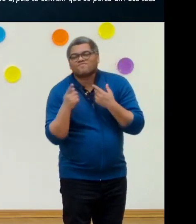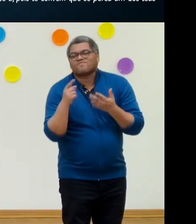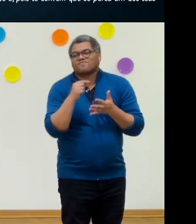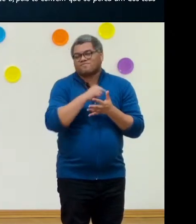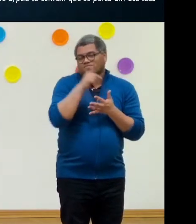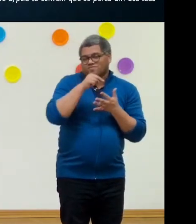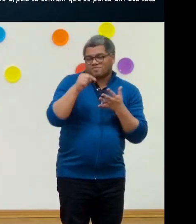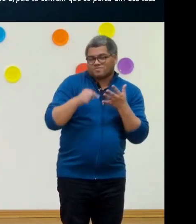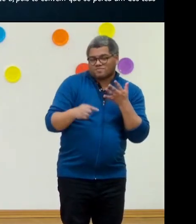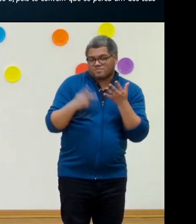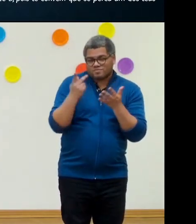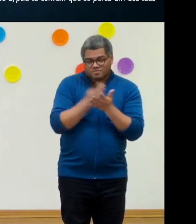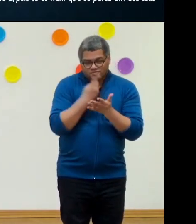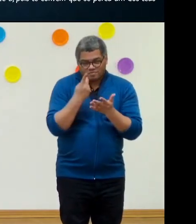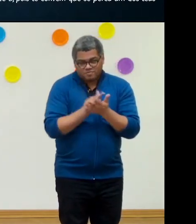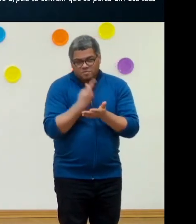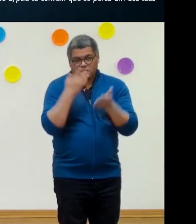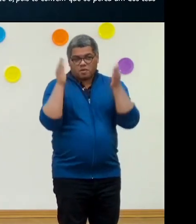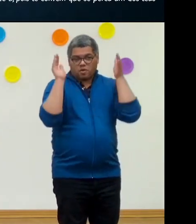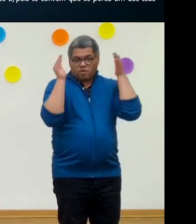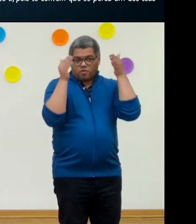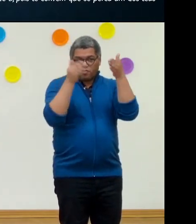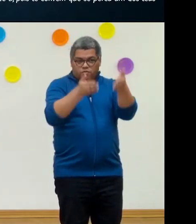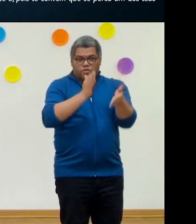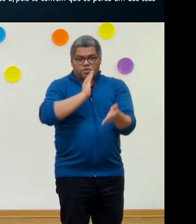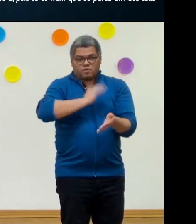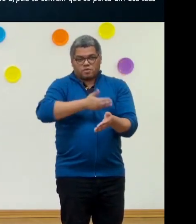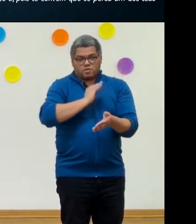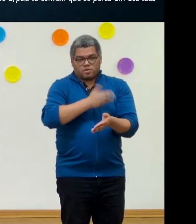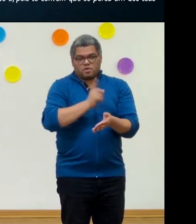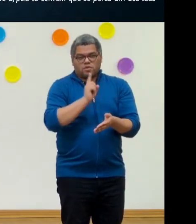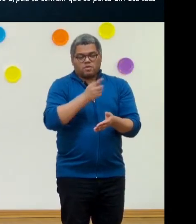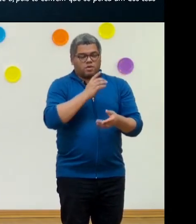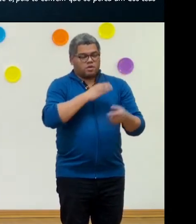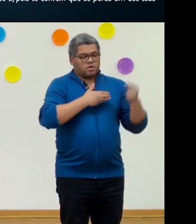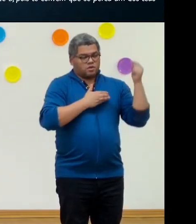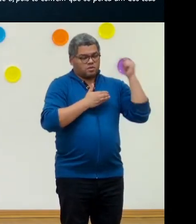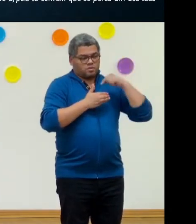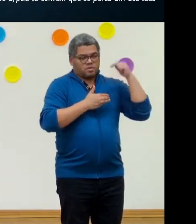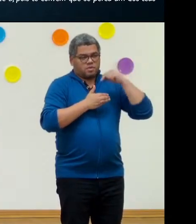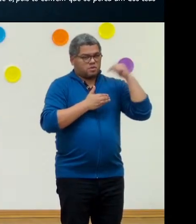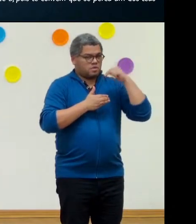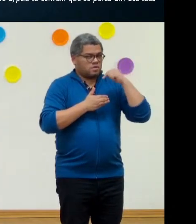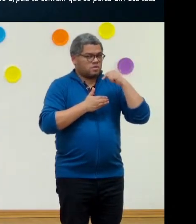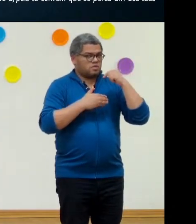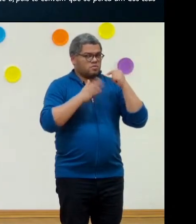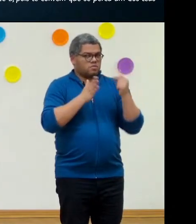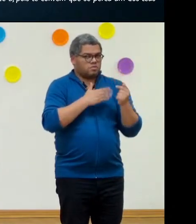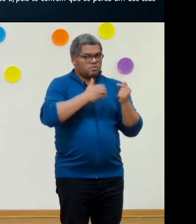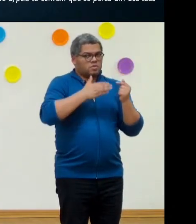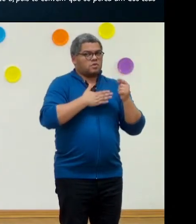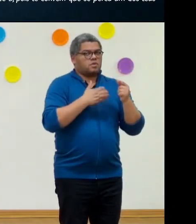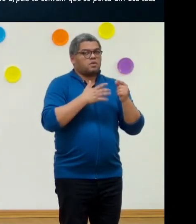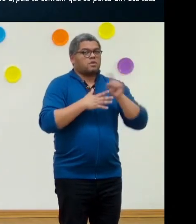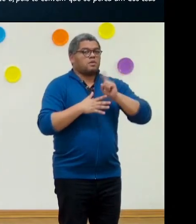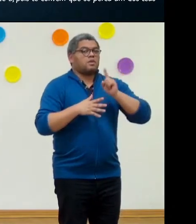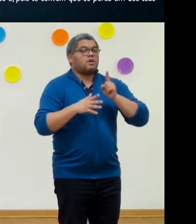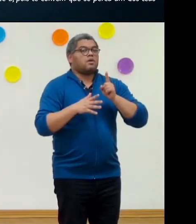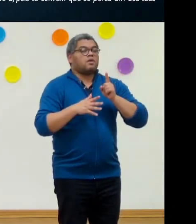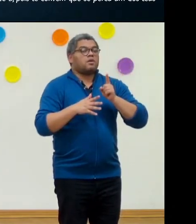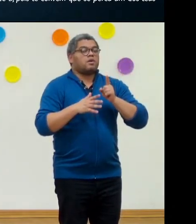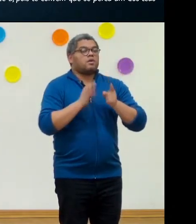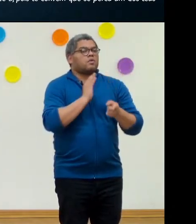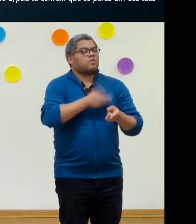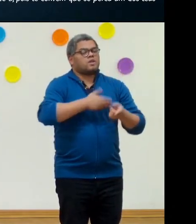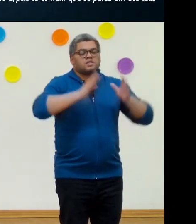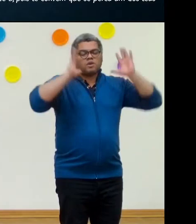o coração, né? O coração não é esse órgão que pulsa sangue. Para o hebreu, coração é todo o seu ser. É tudo o que